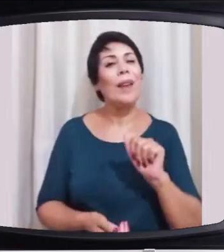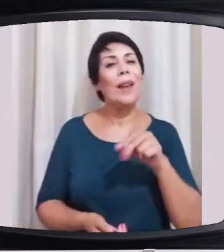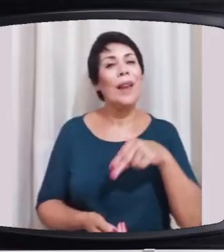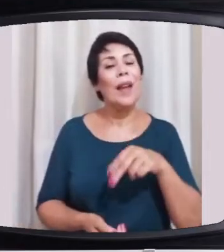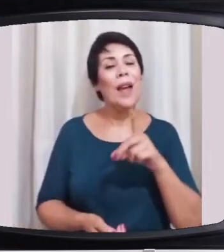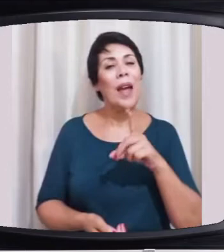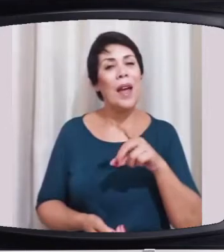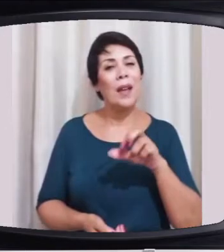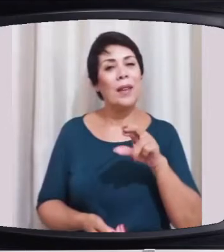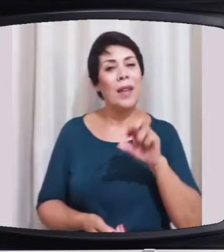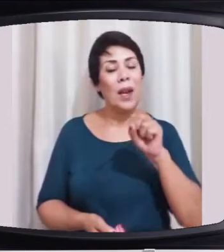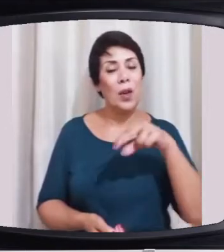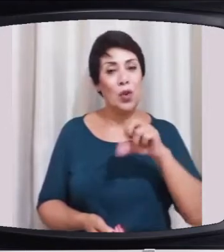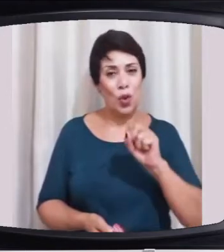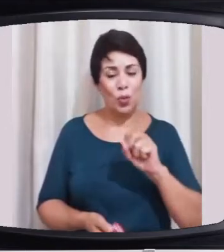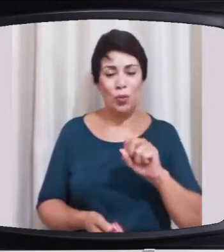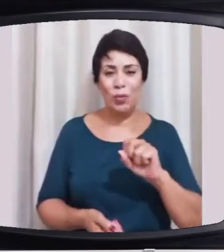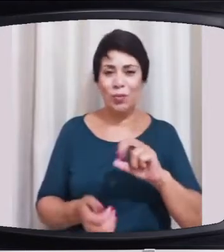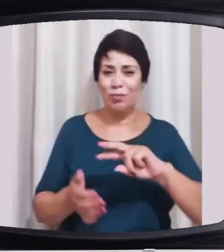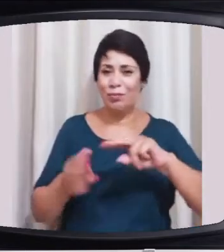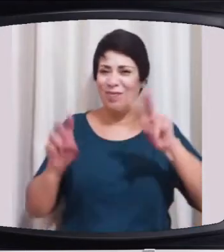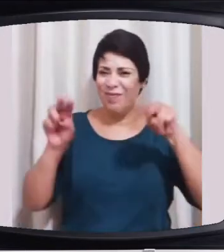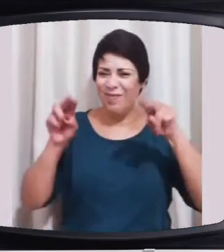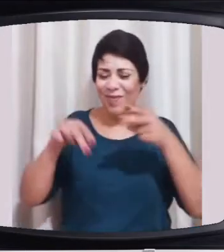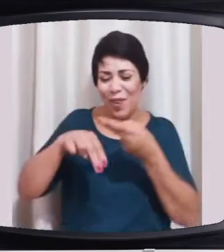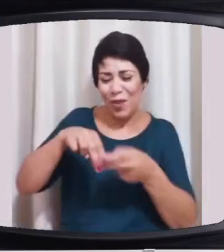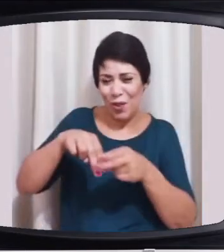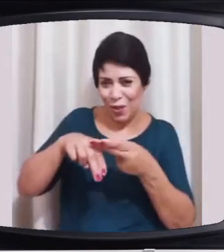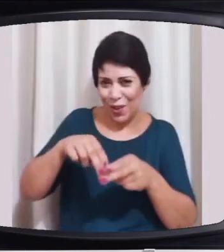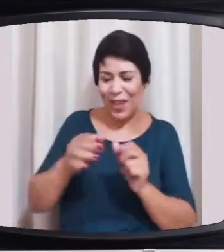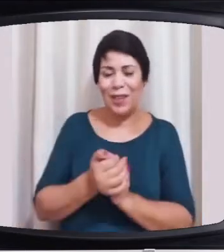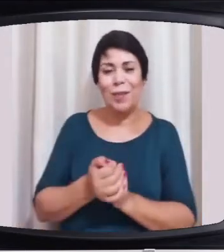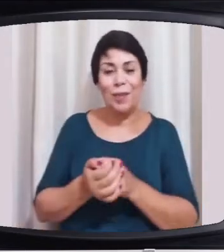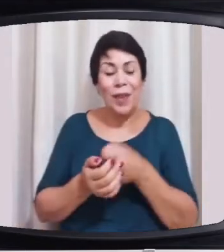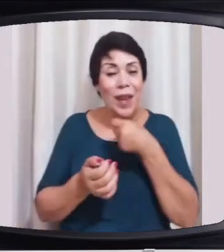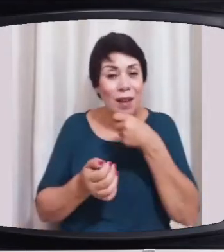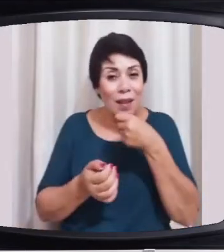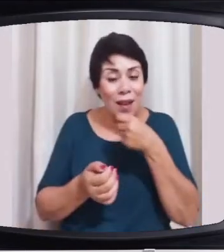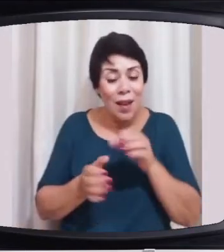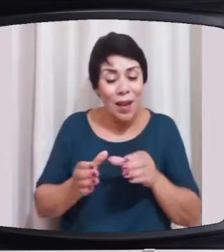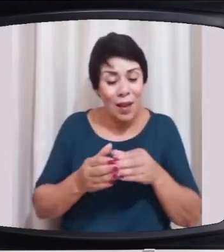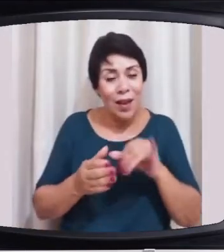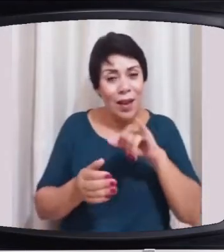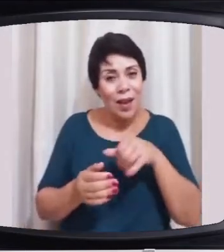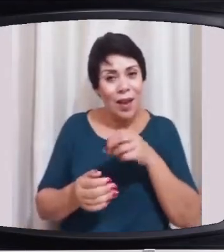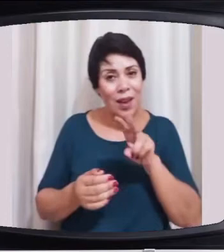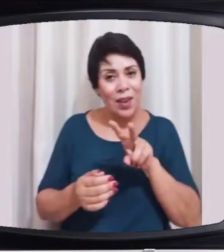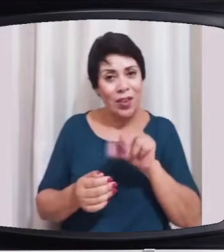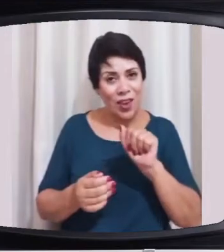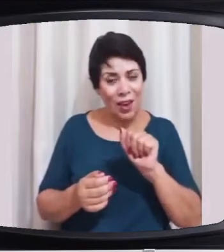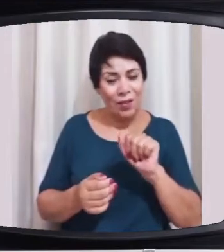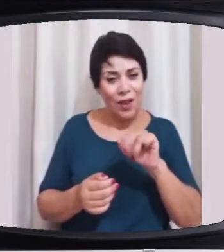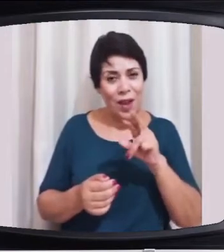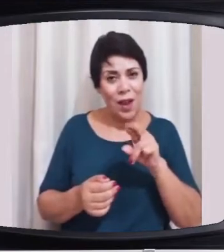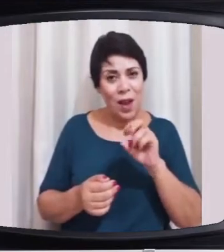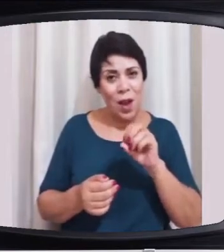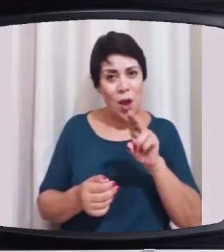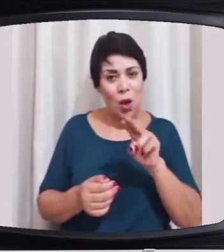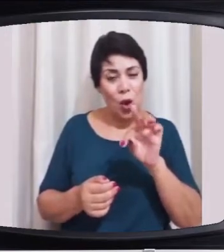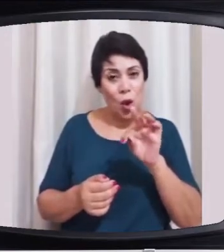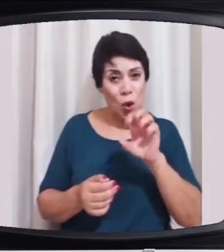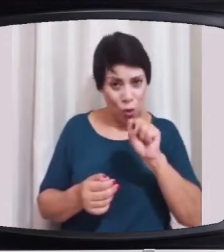conhecido como Chocolate, vocalista da banda Java Roots. Desde já agradeço pelo convite do canal